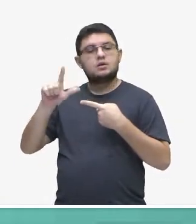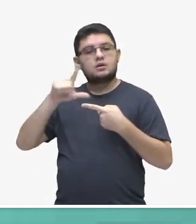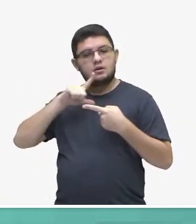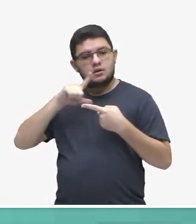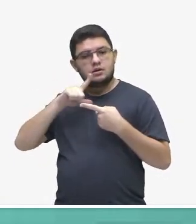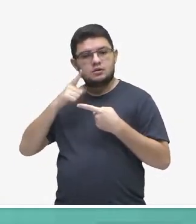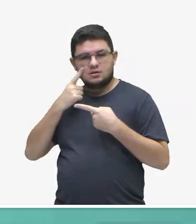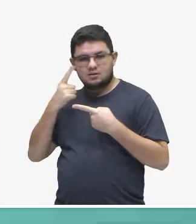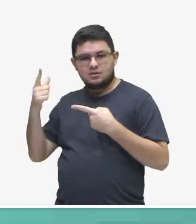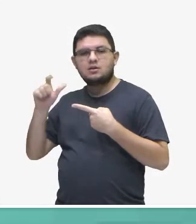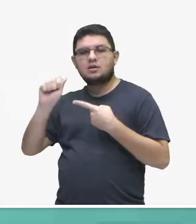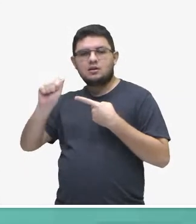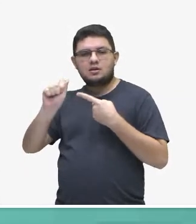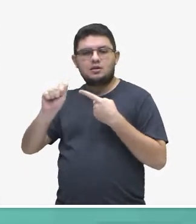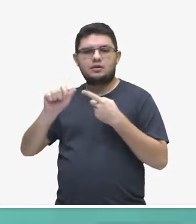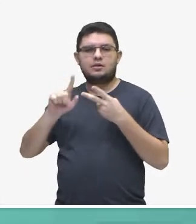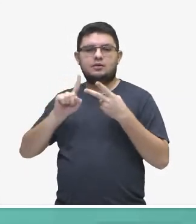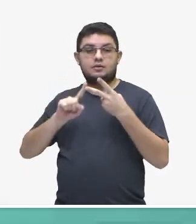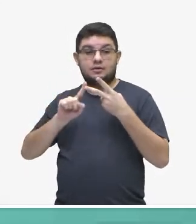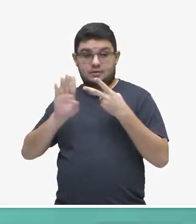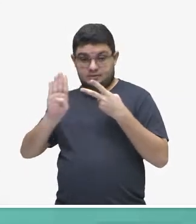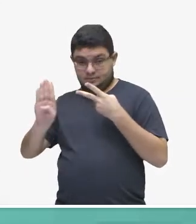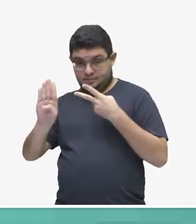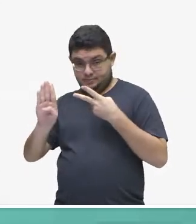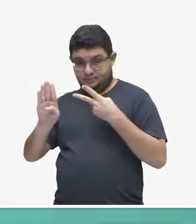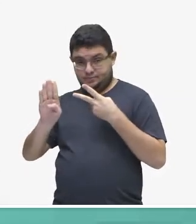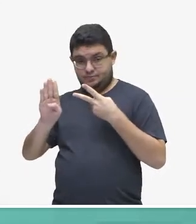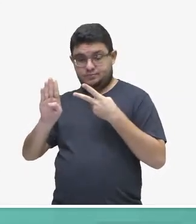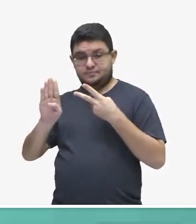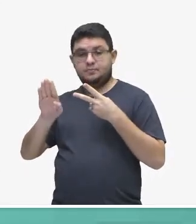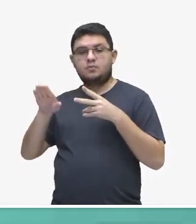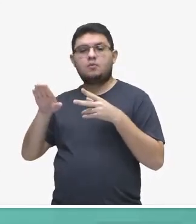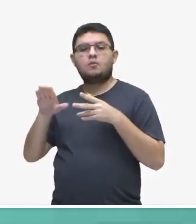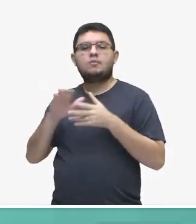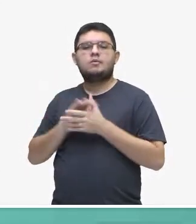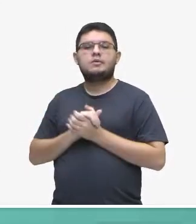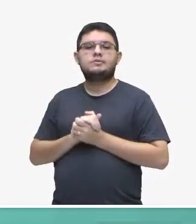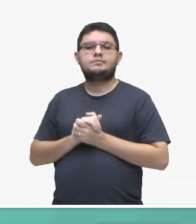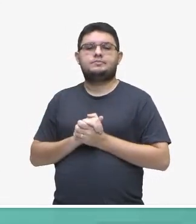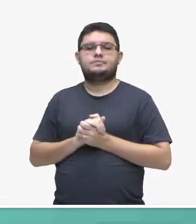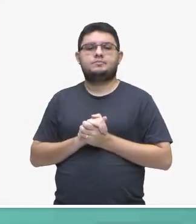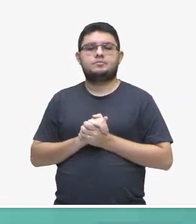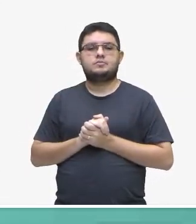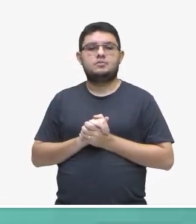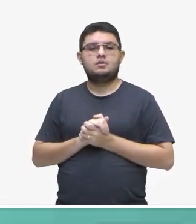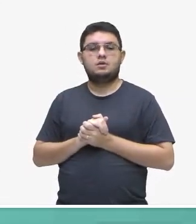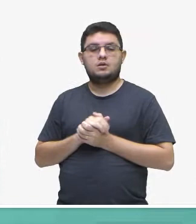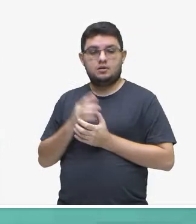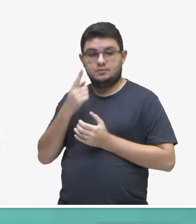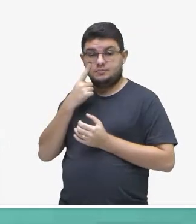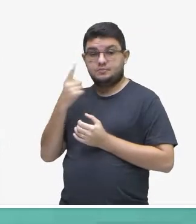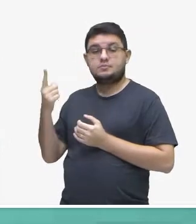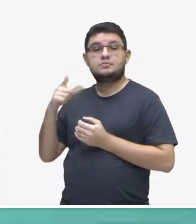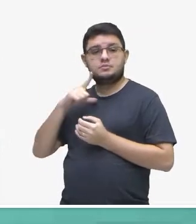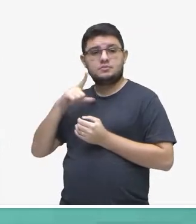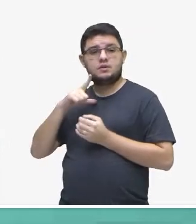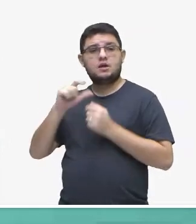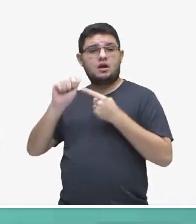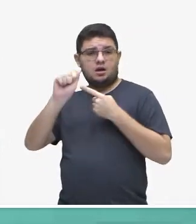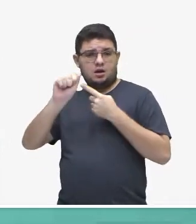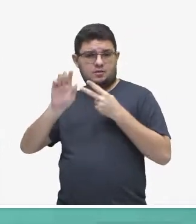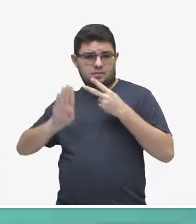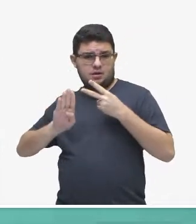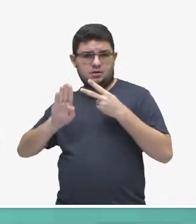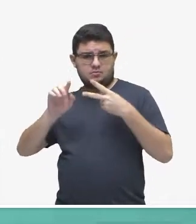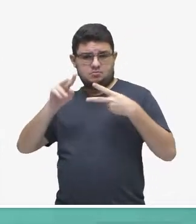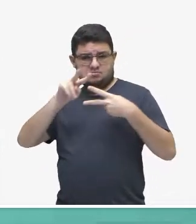Ou letter B. He forgot his cell phone. Como vocês podem ver, são perguntas, são respostas totalmente